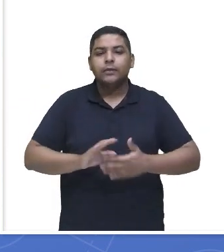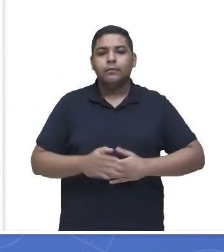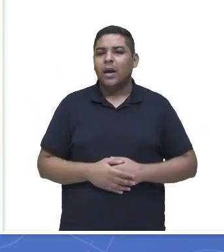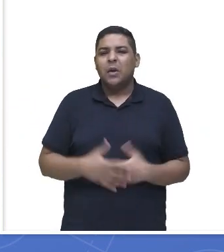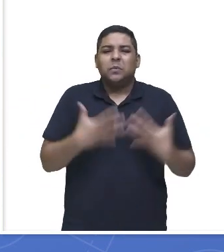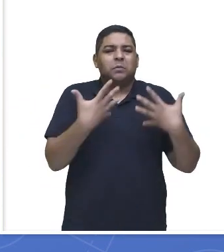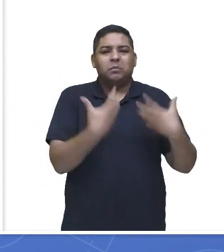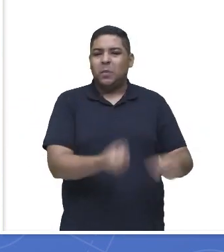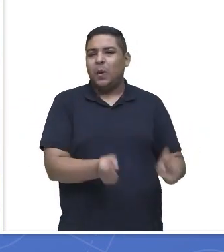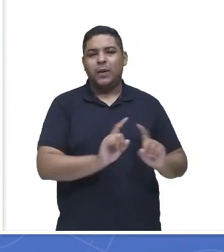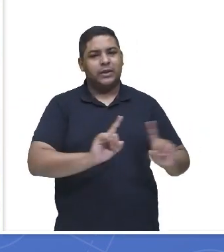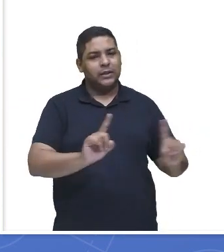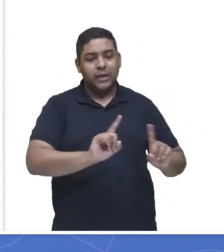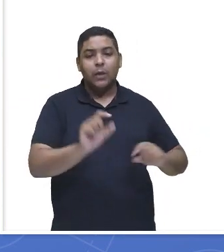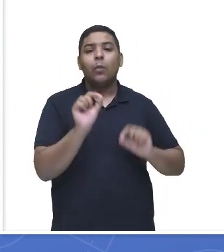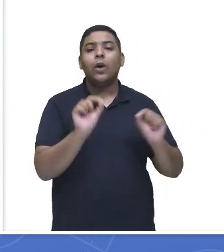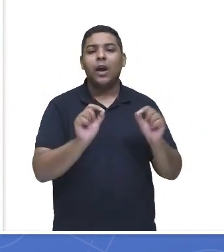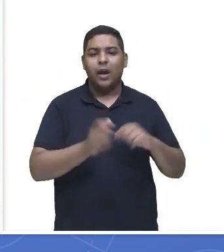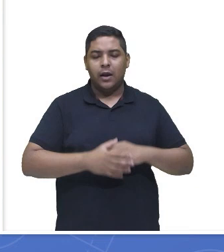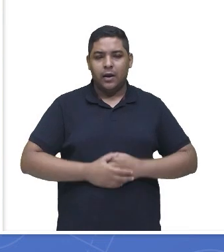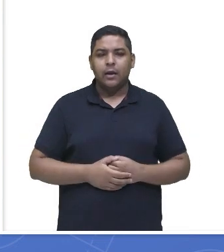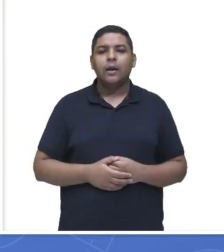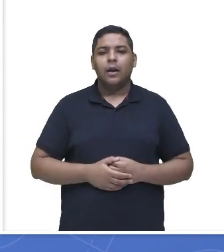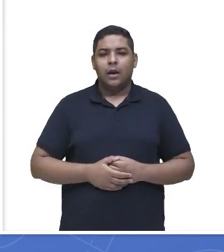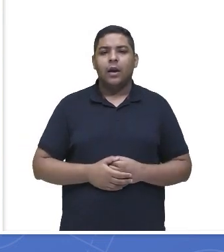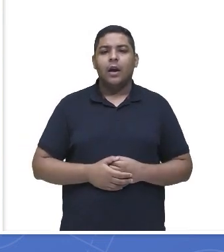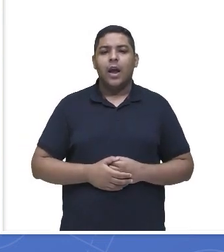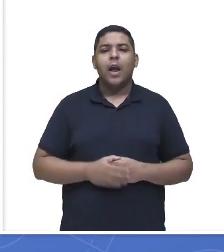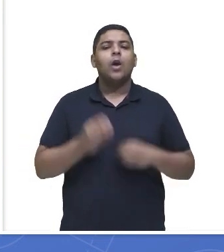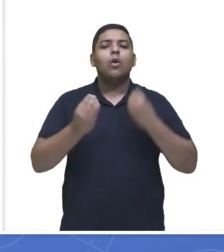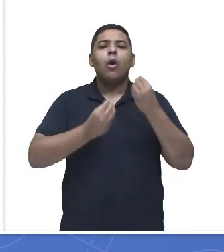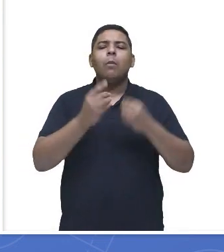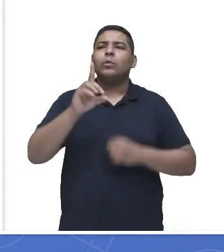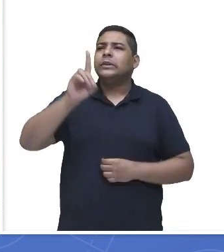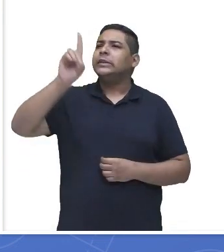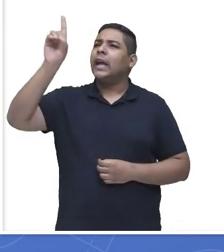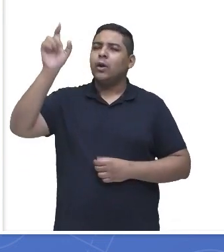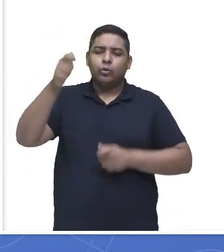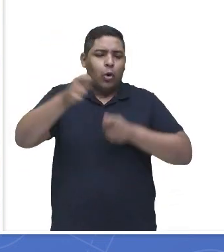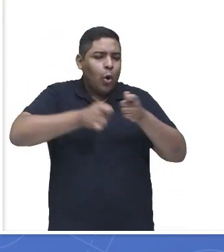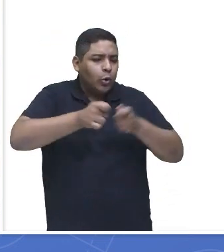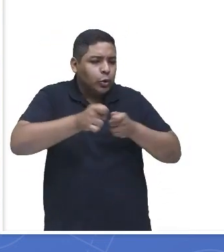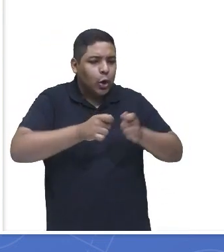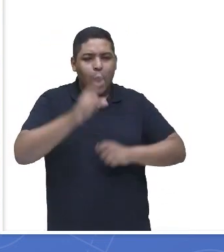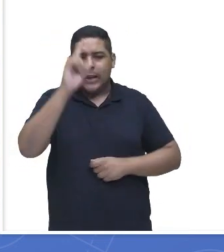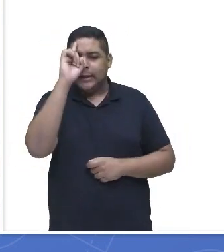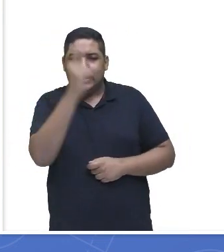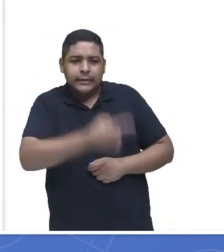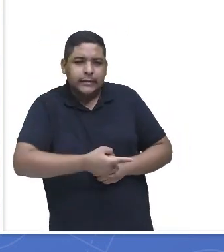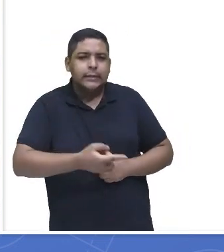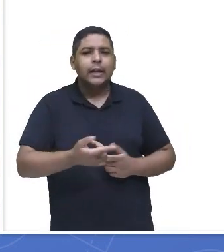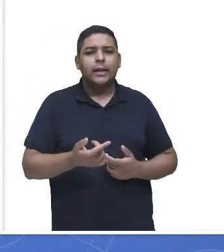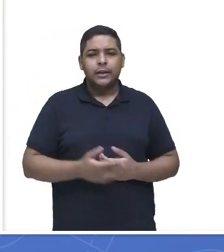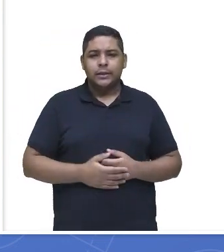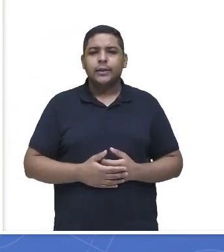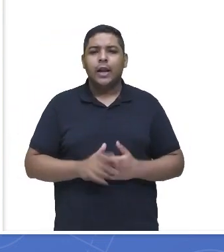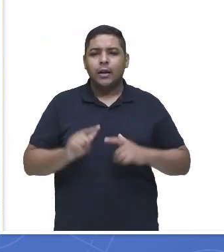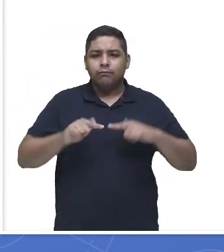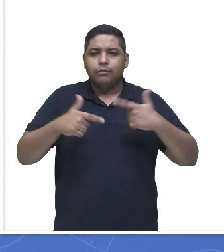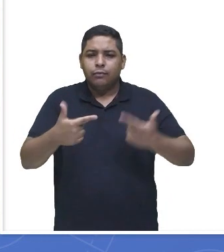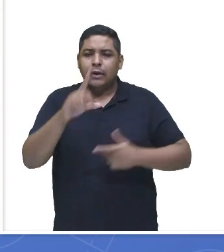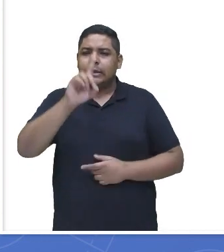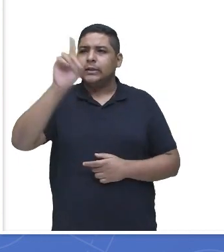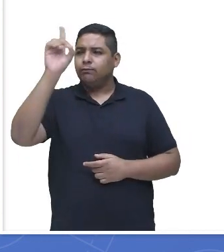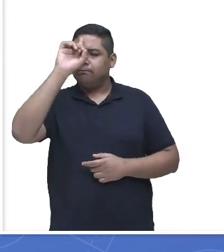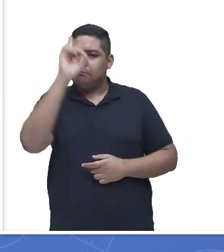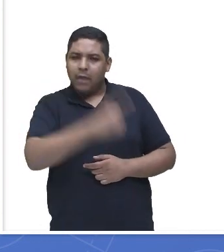aceito mais essas interpretações do divino. O divino decide, o divino é que age, o divino. Então, não,